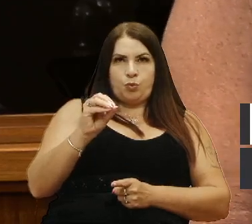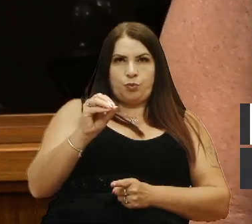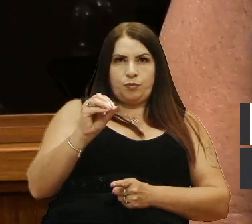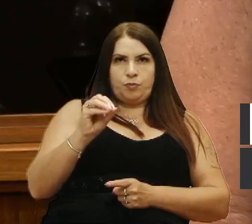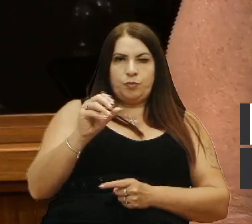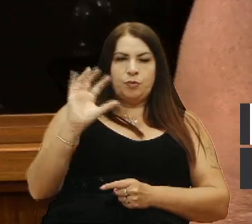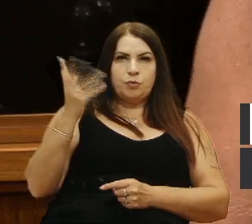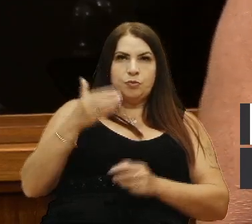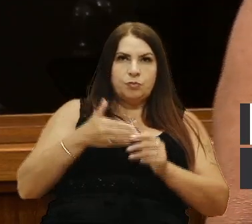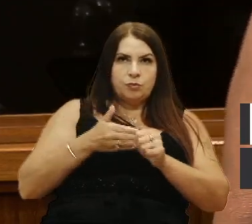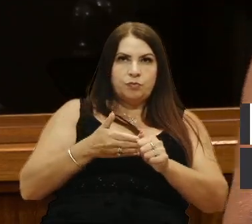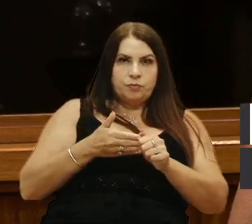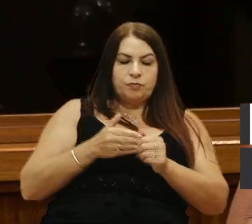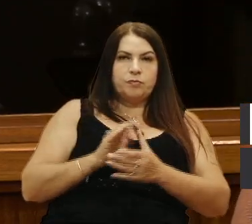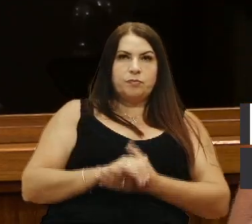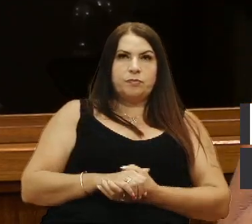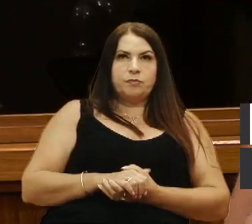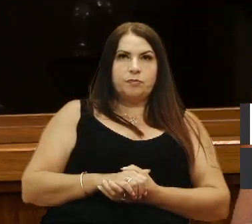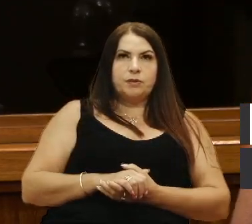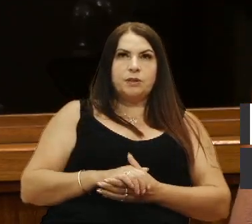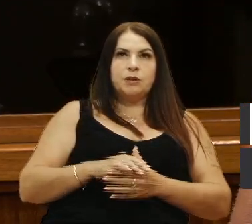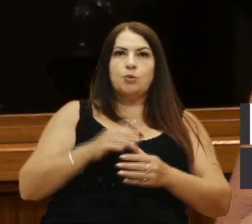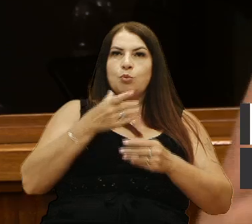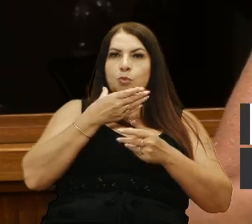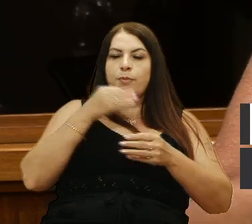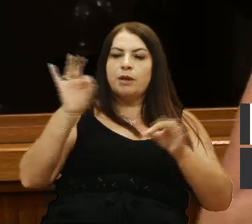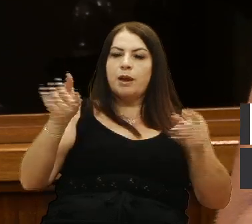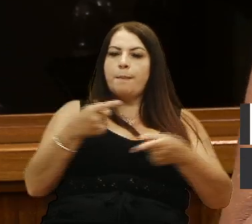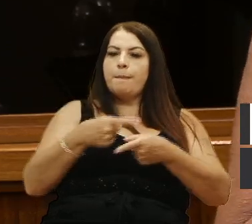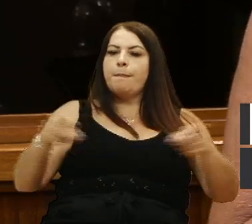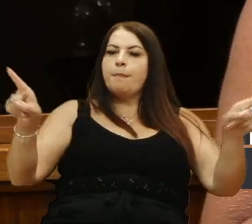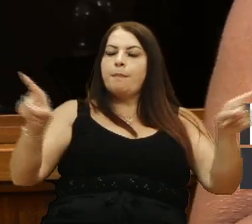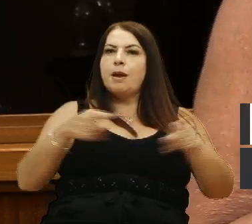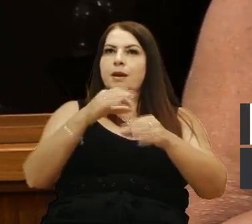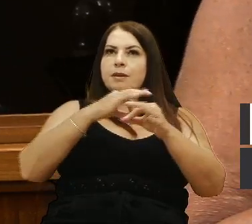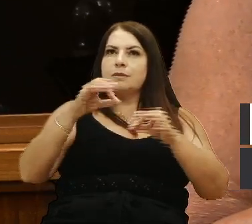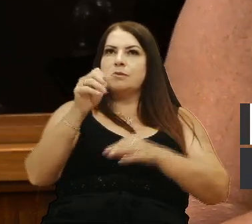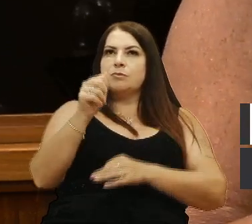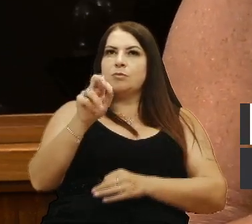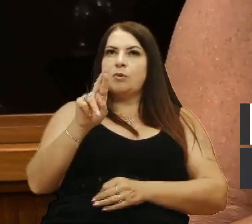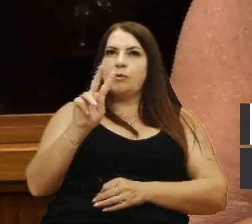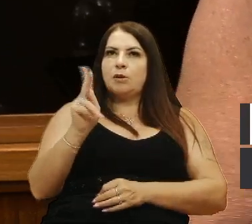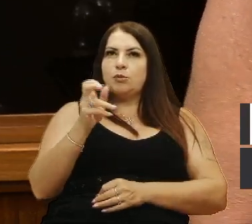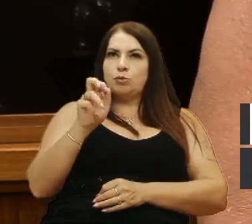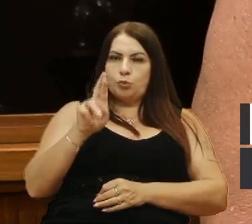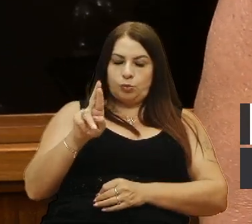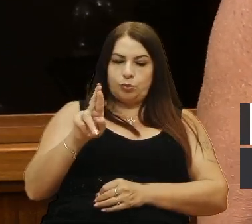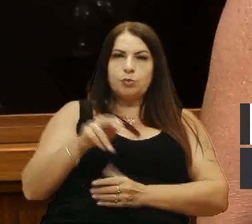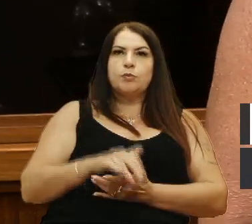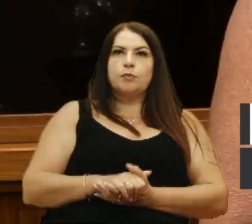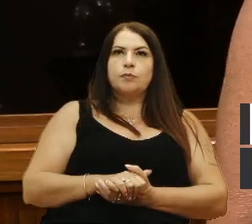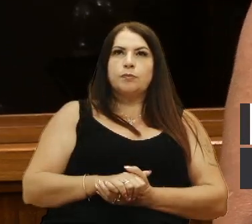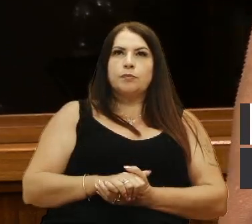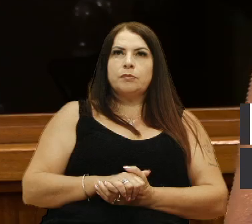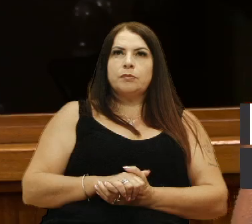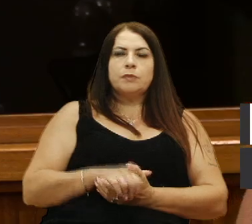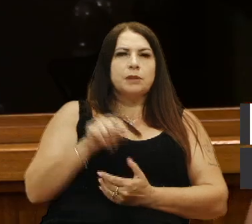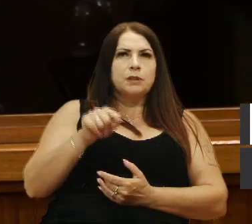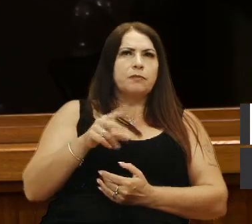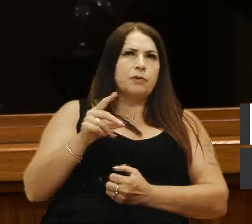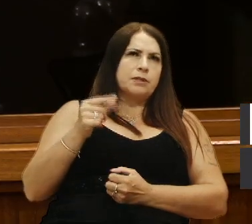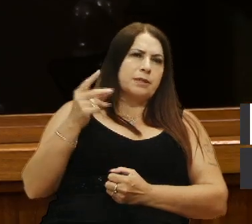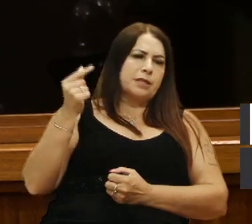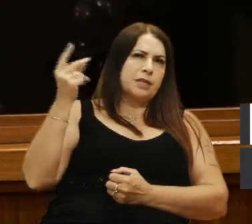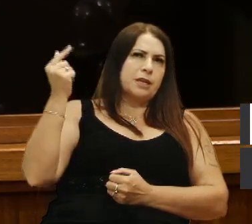acompanhou o maestro do coro, o Arthur, um maestro que vinha há